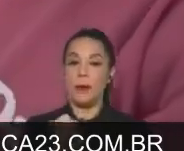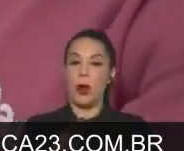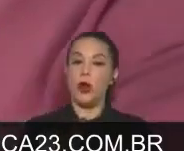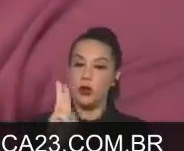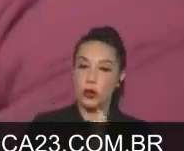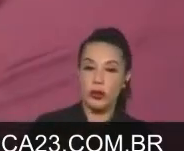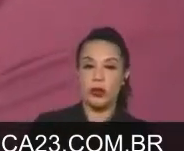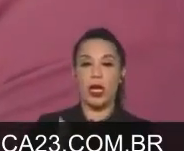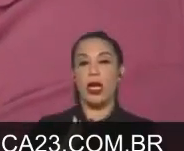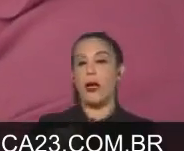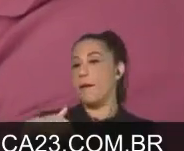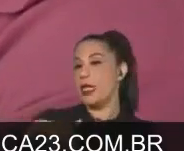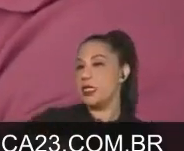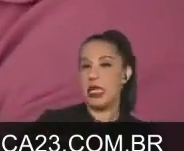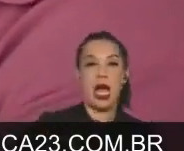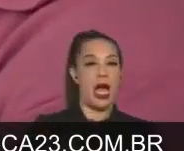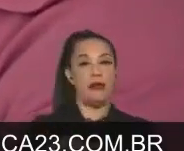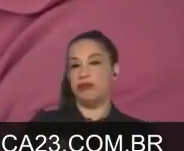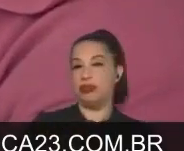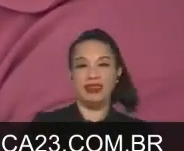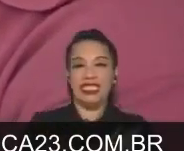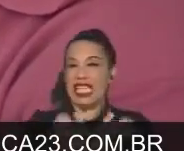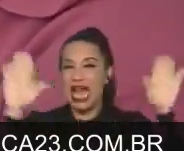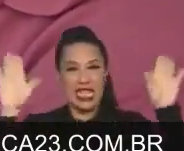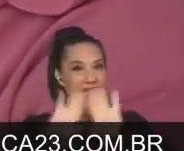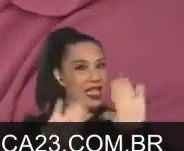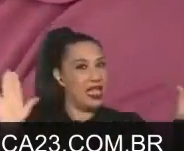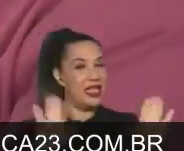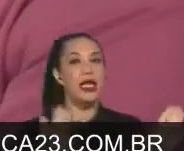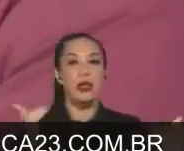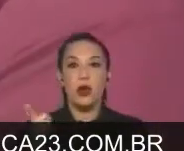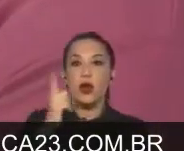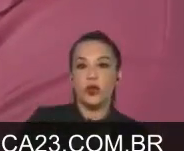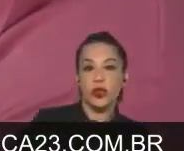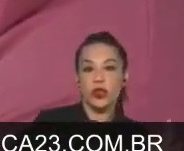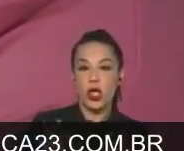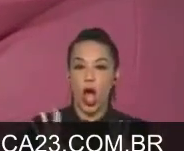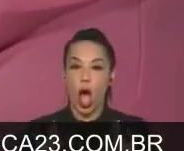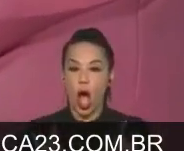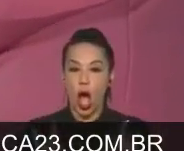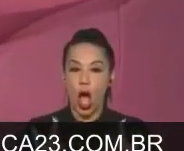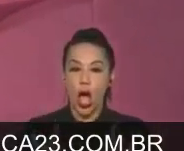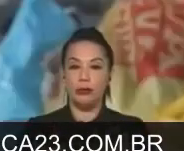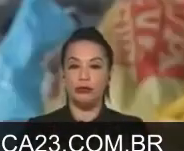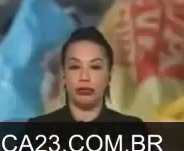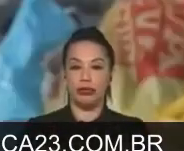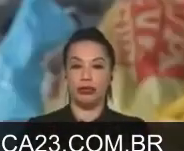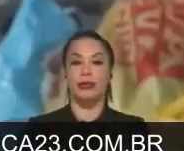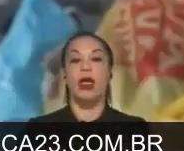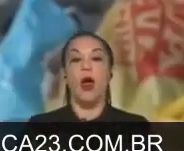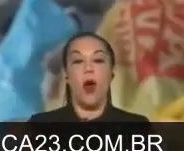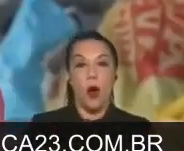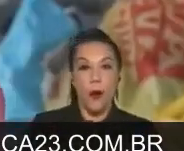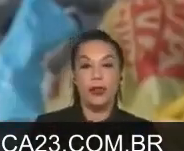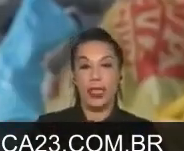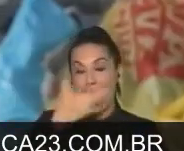pode pisar em água, entendeu? Tropeçar, e ele não solta mais porque ele já passou pelo processo de colagem e de costura. Vou te dizer, hoje em dia,